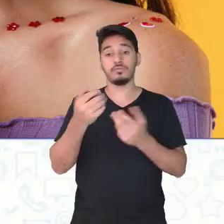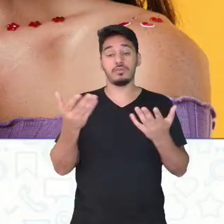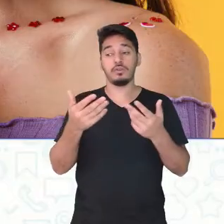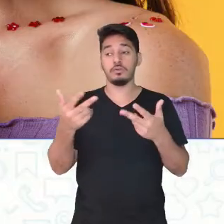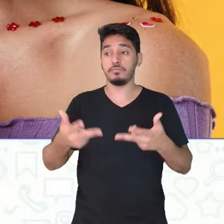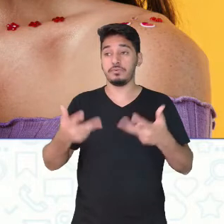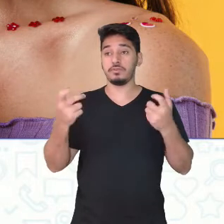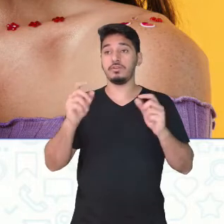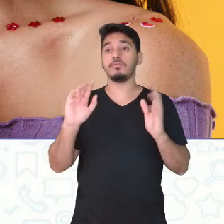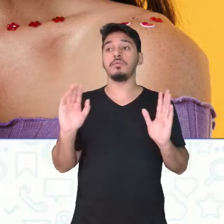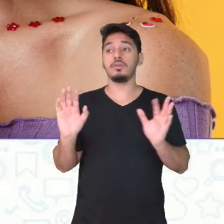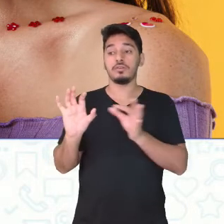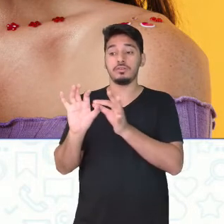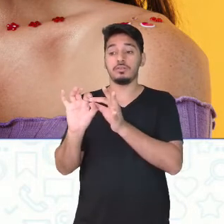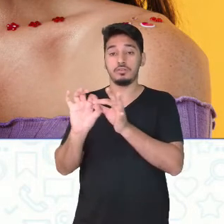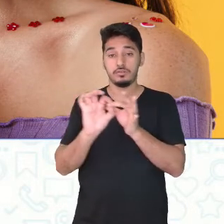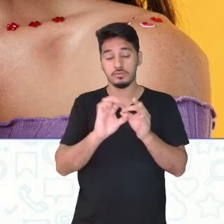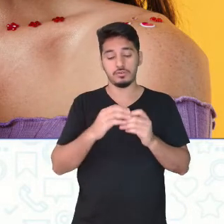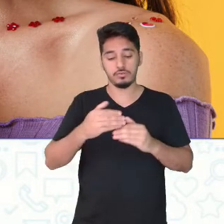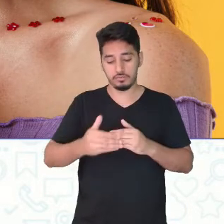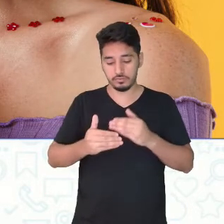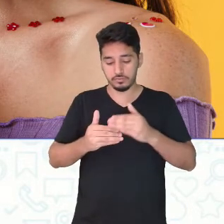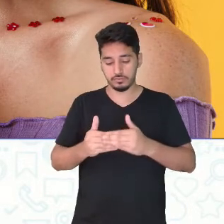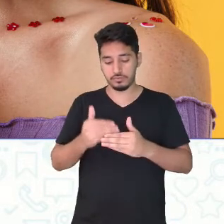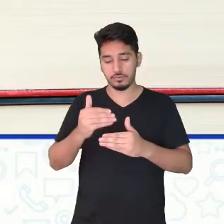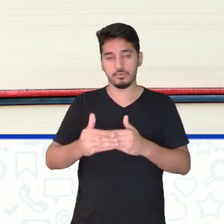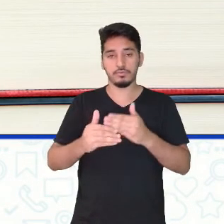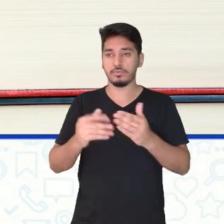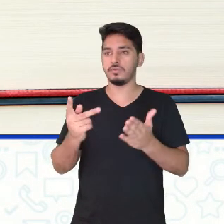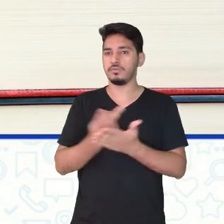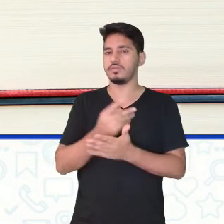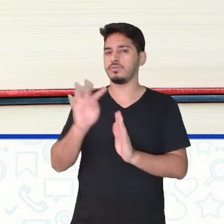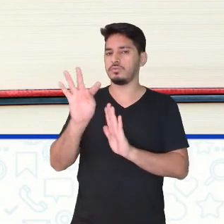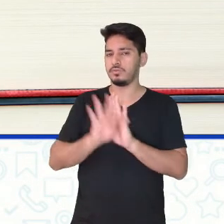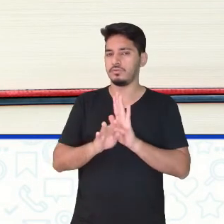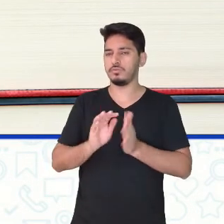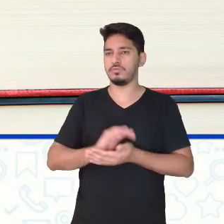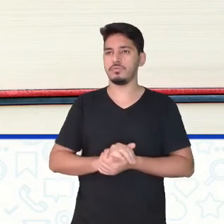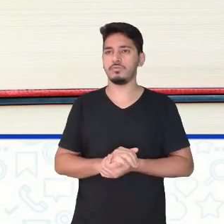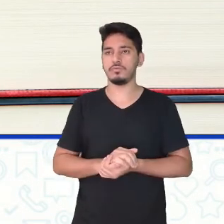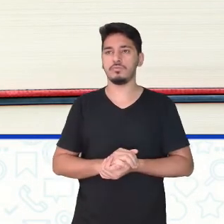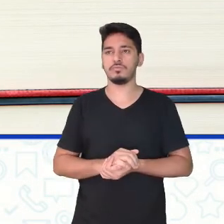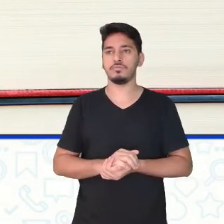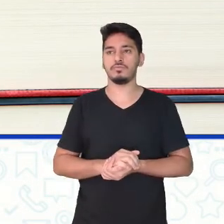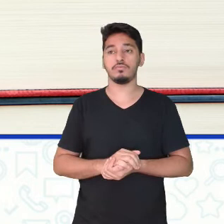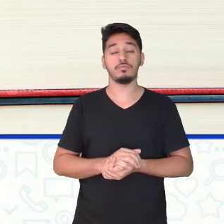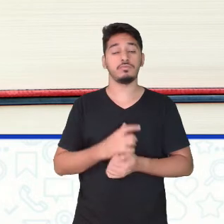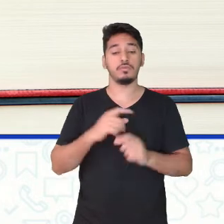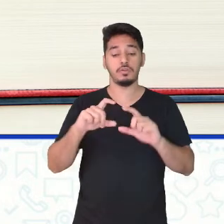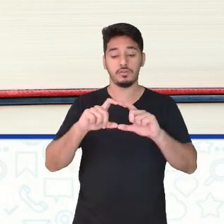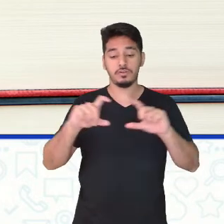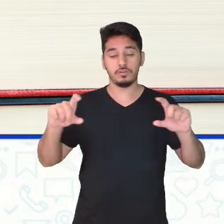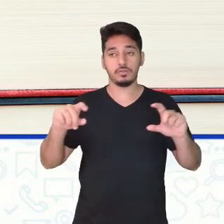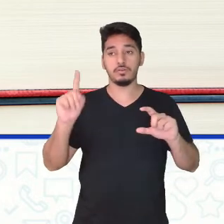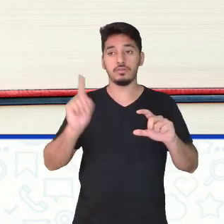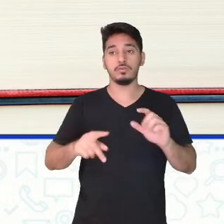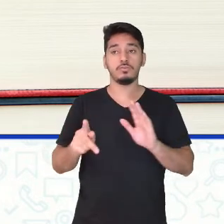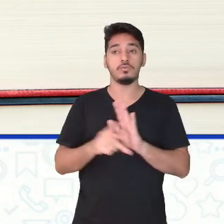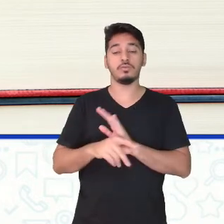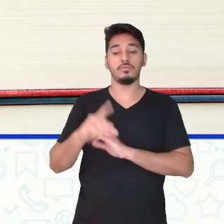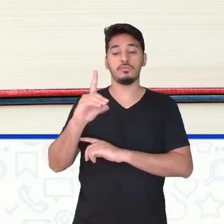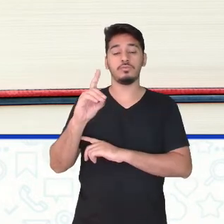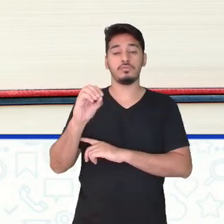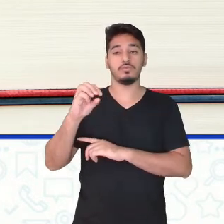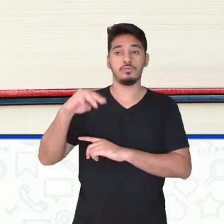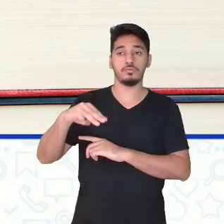coesão sequencial atua no texto? Vamos lá. Eu trouxe um trechinho de Dom Casmurro, de